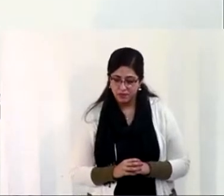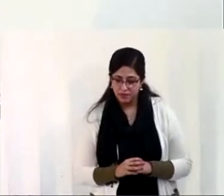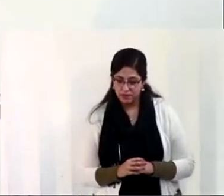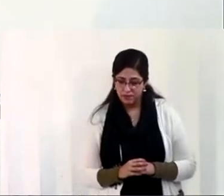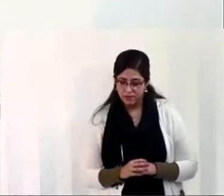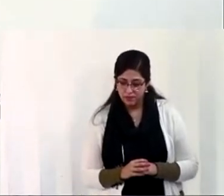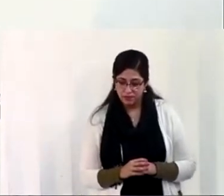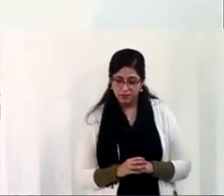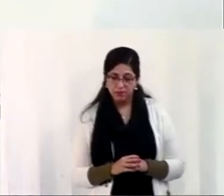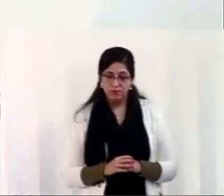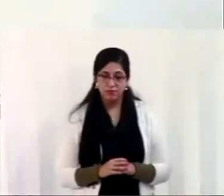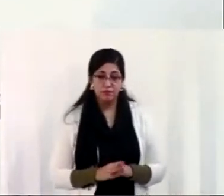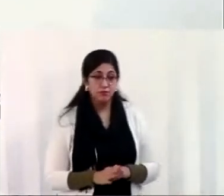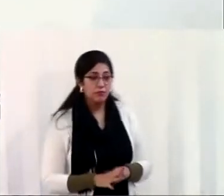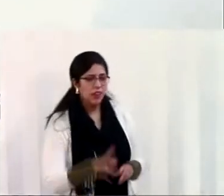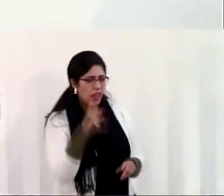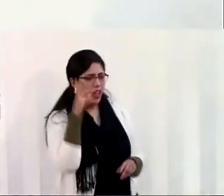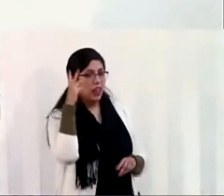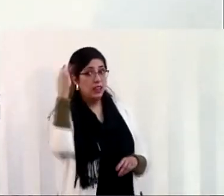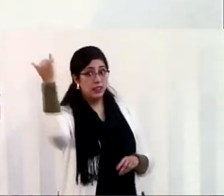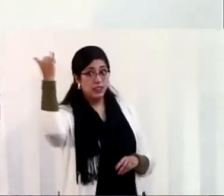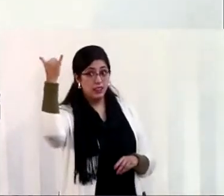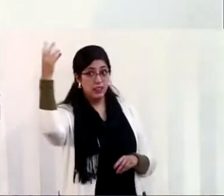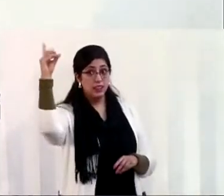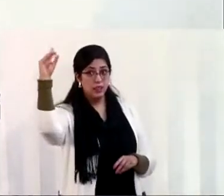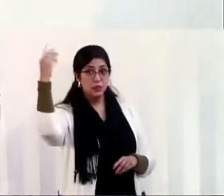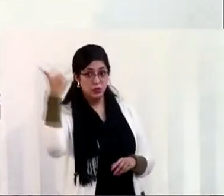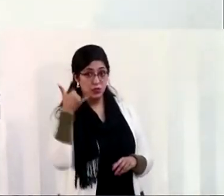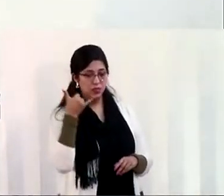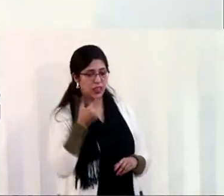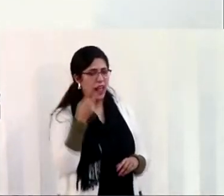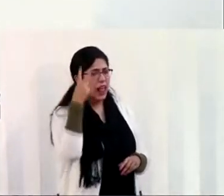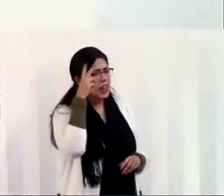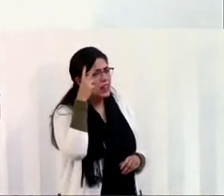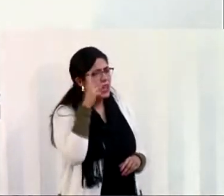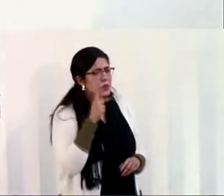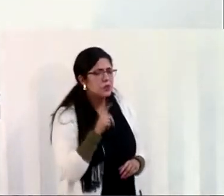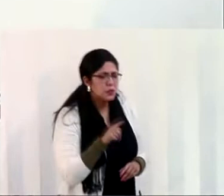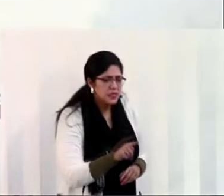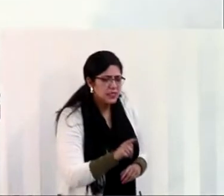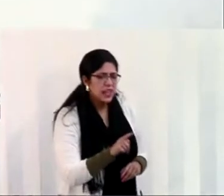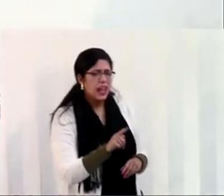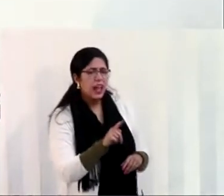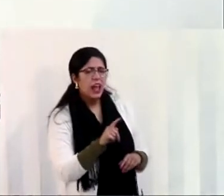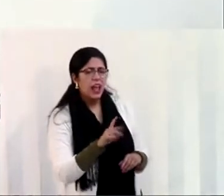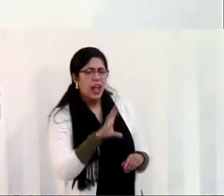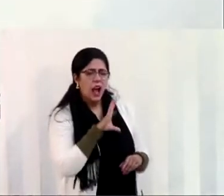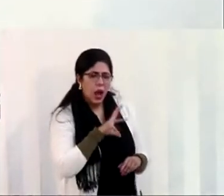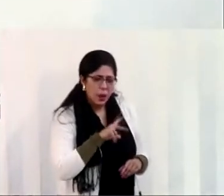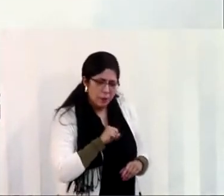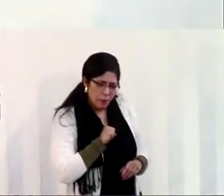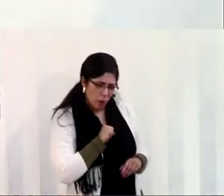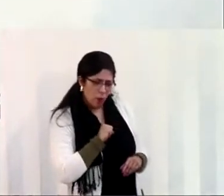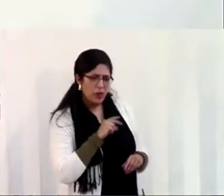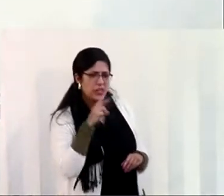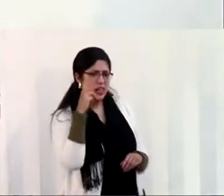tua afeição. Depois vai falar do teu amor. Depois vai falar